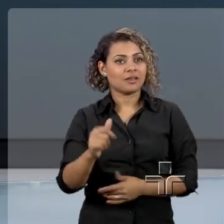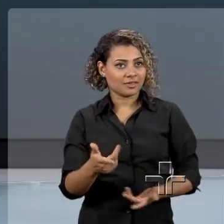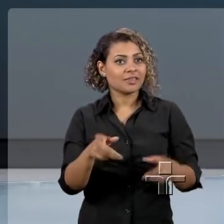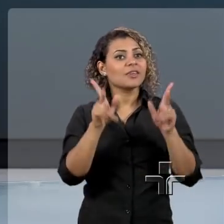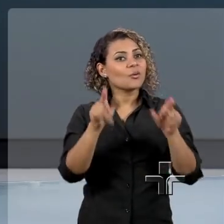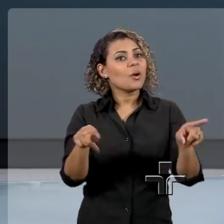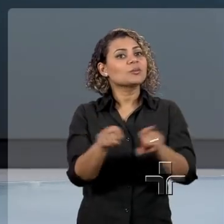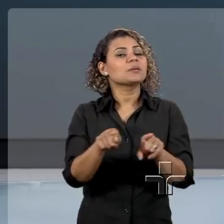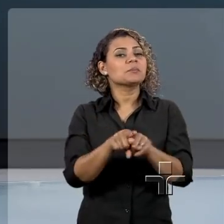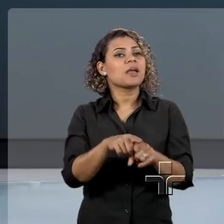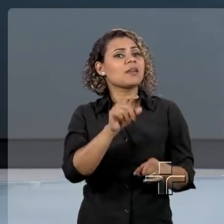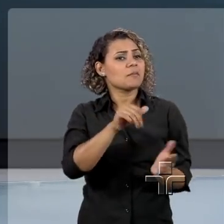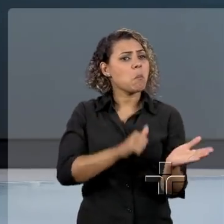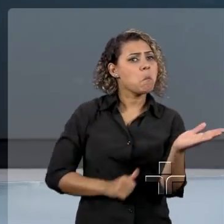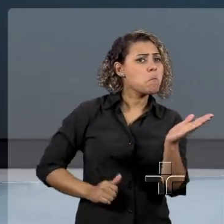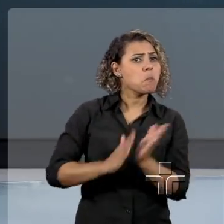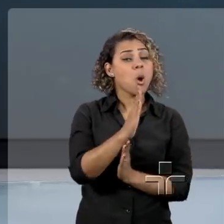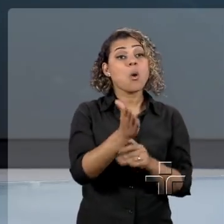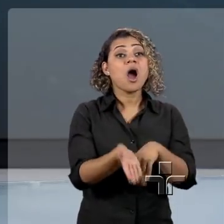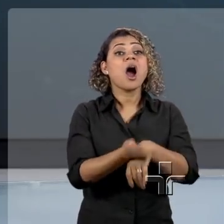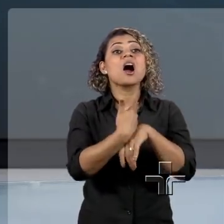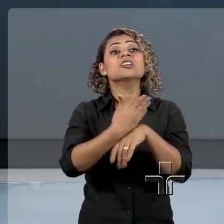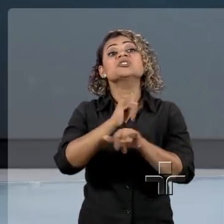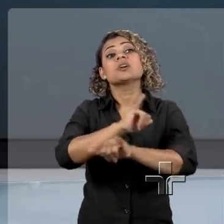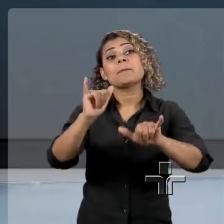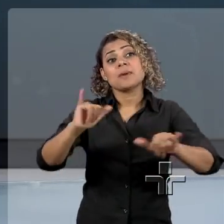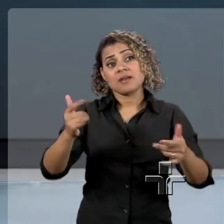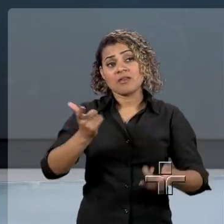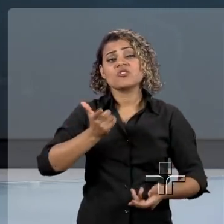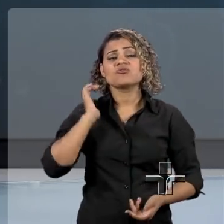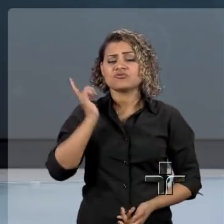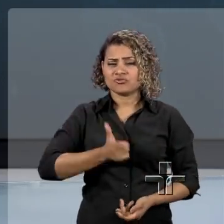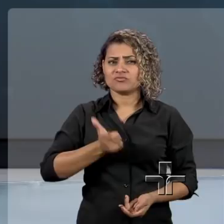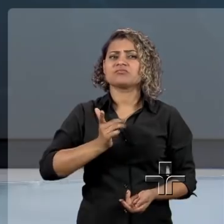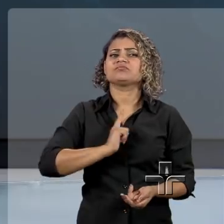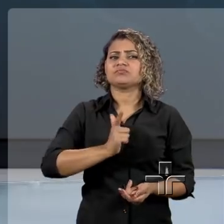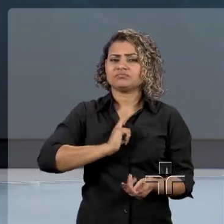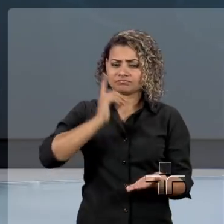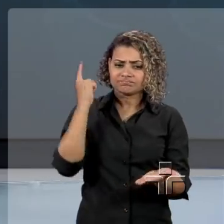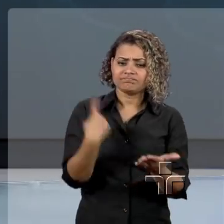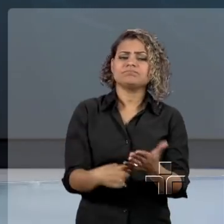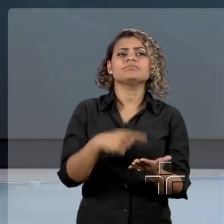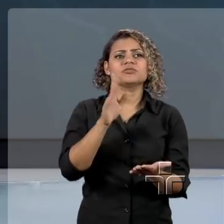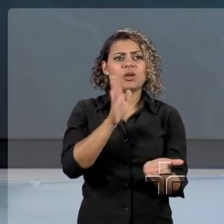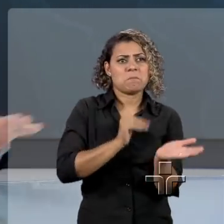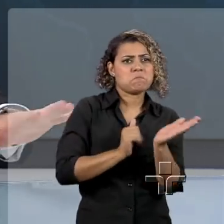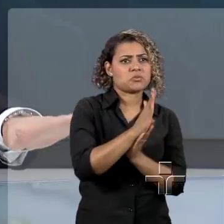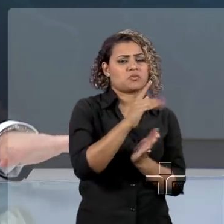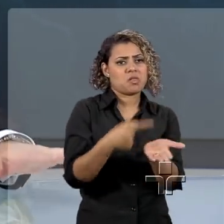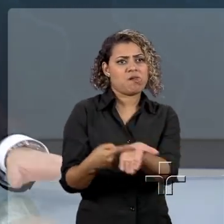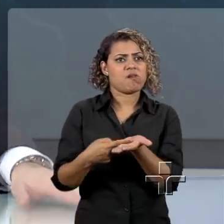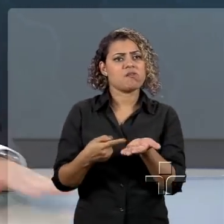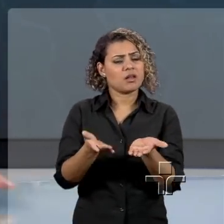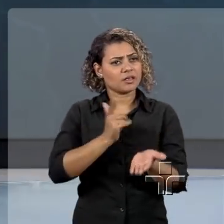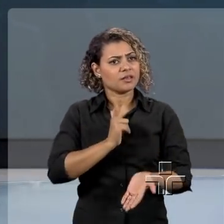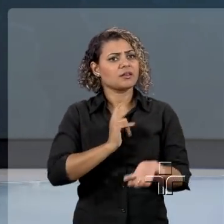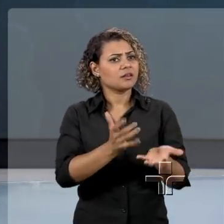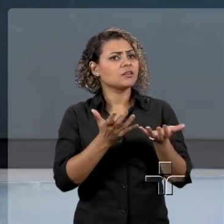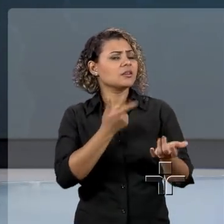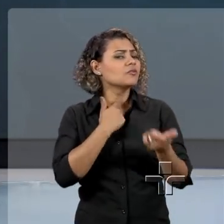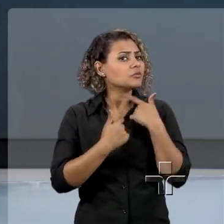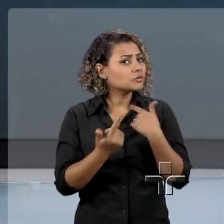durante a campanha, antes mesmo até da campanha, e sobretudo porque é também um enfrentamento, a despeito da questão